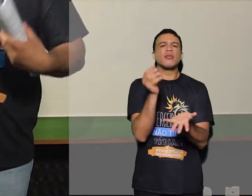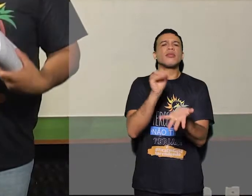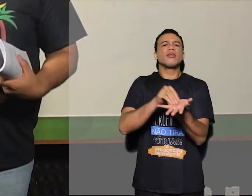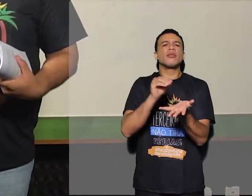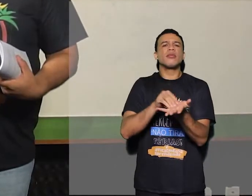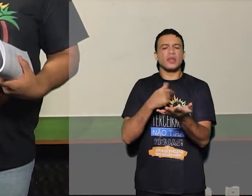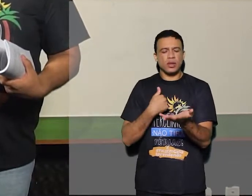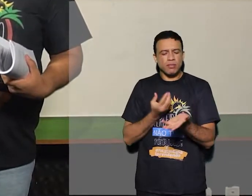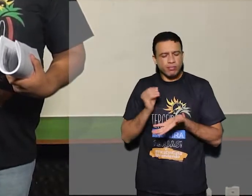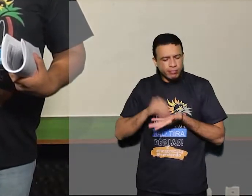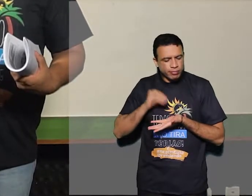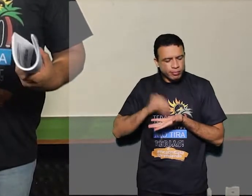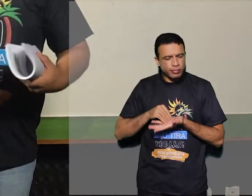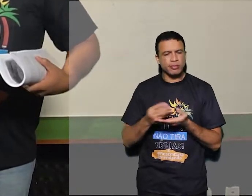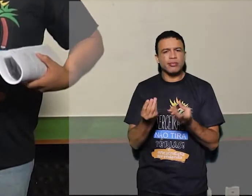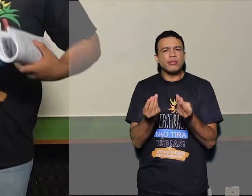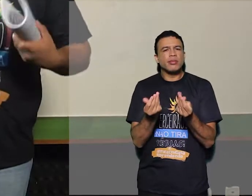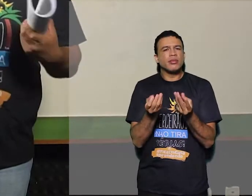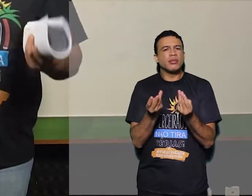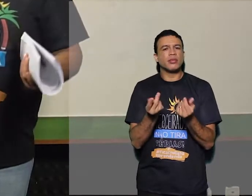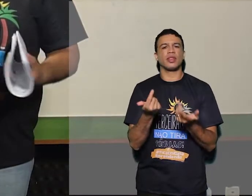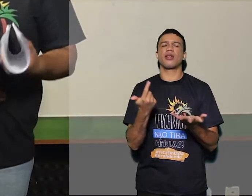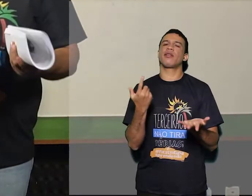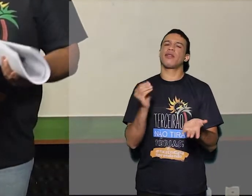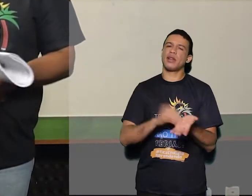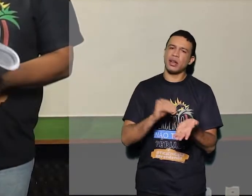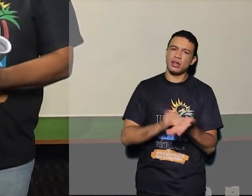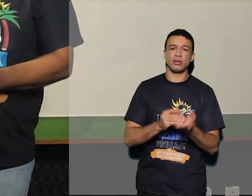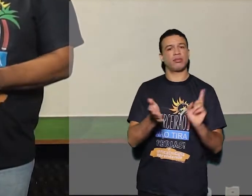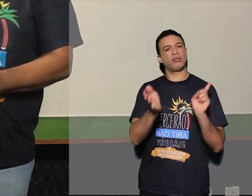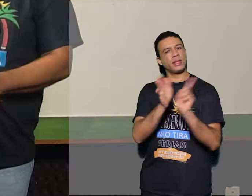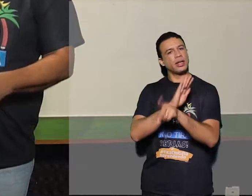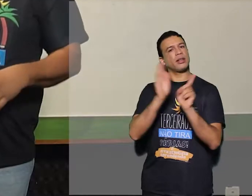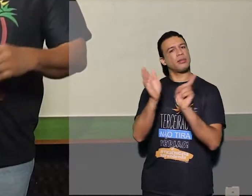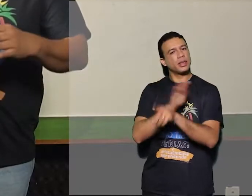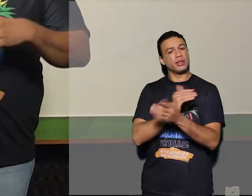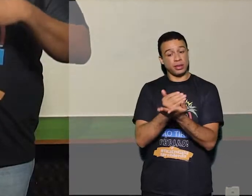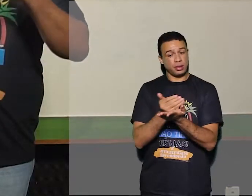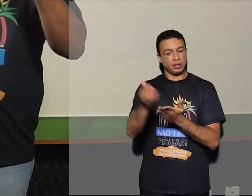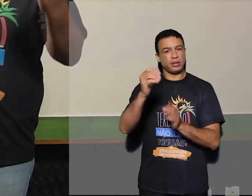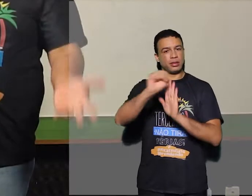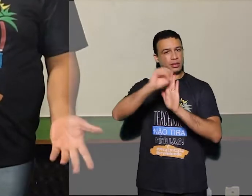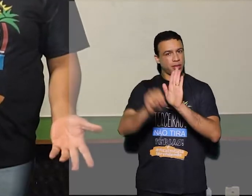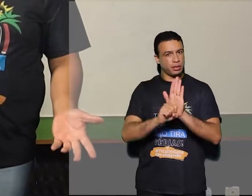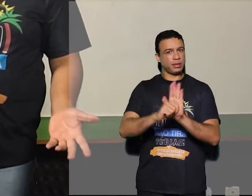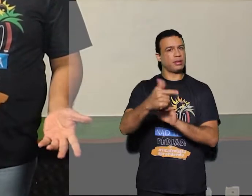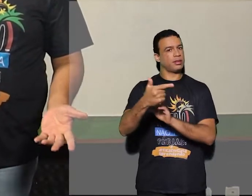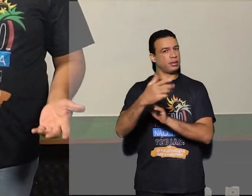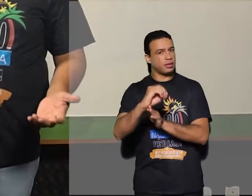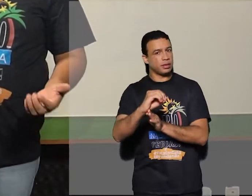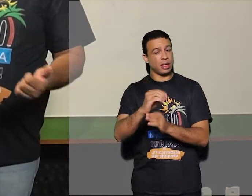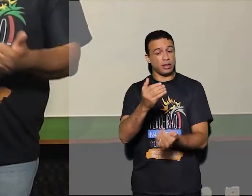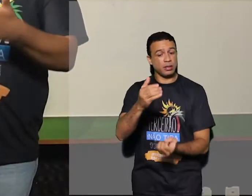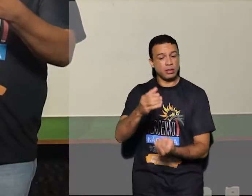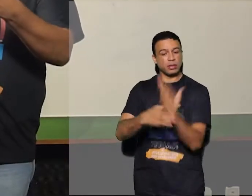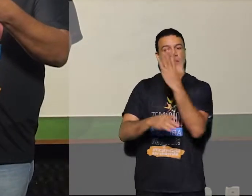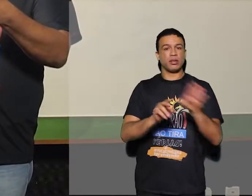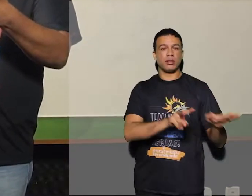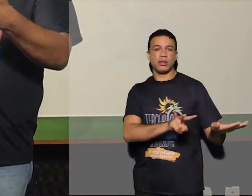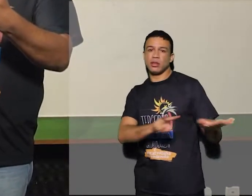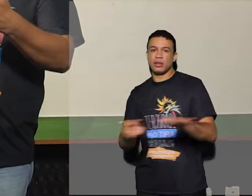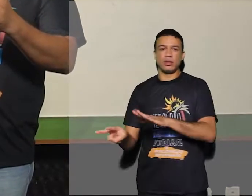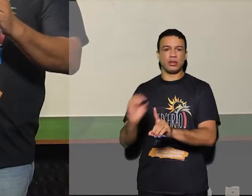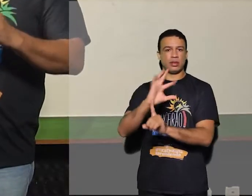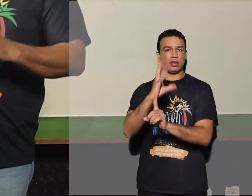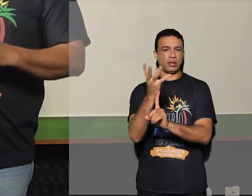minhas próprias necessidades. E aí começam esses questionamentos no início do século XX, que vão dar vazão à Semana de Arte Moderna. O que foi a Semana de